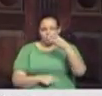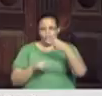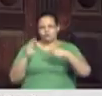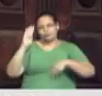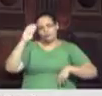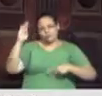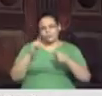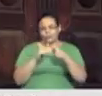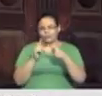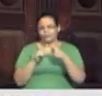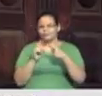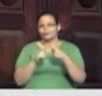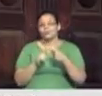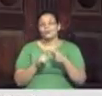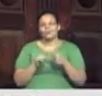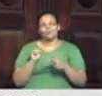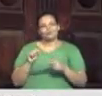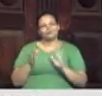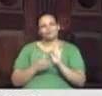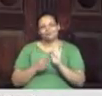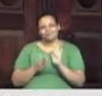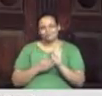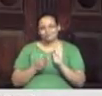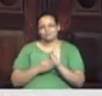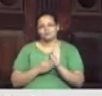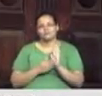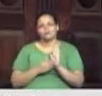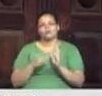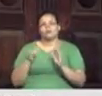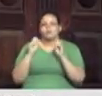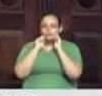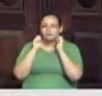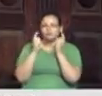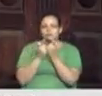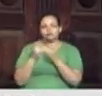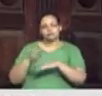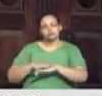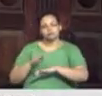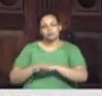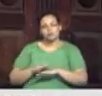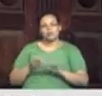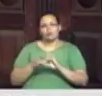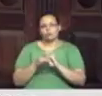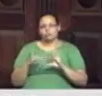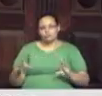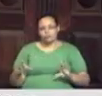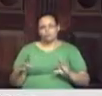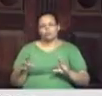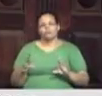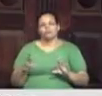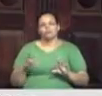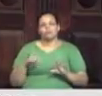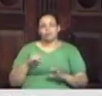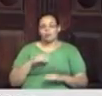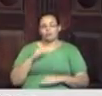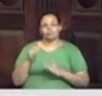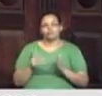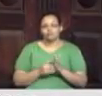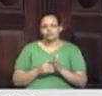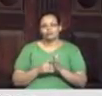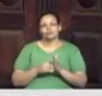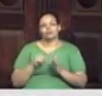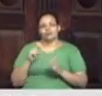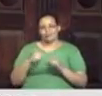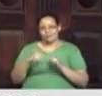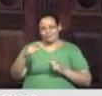O primeiro motivo, por propor que a Assembleia Legislativa autorizasse a alienação da totalidade das ações